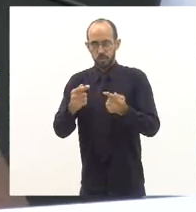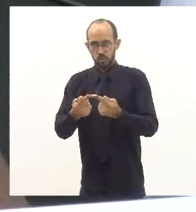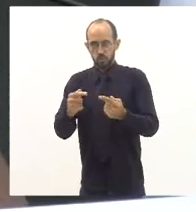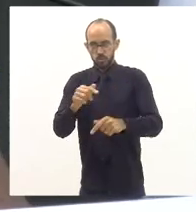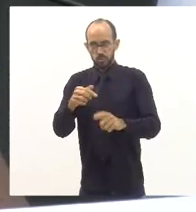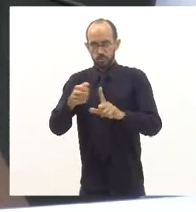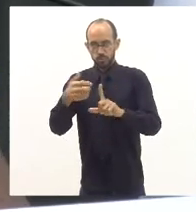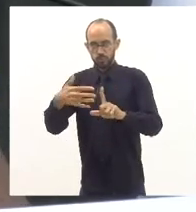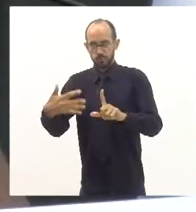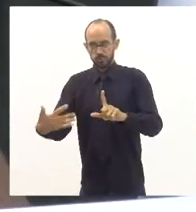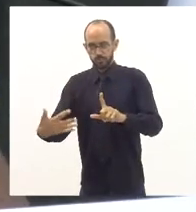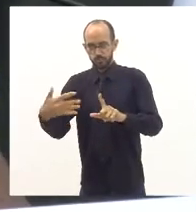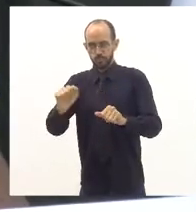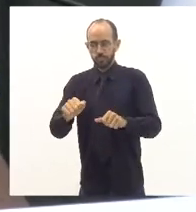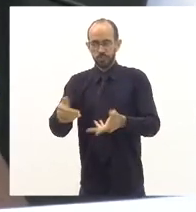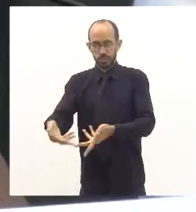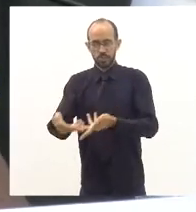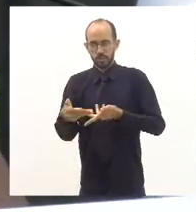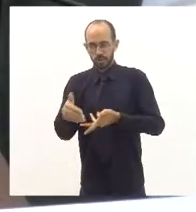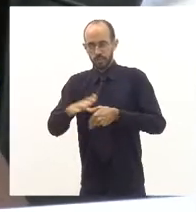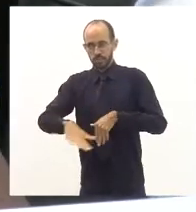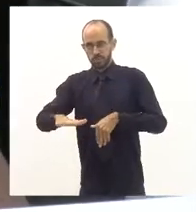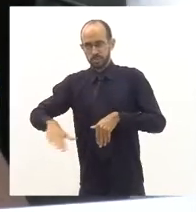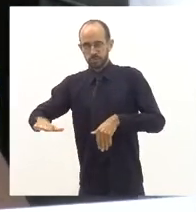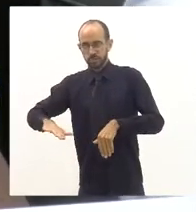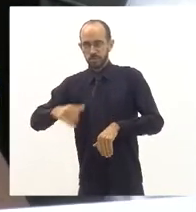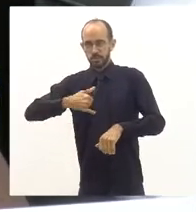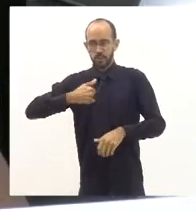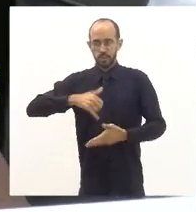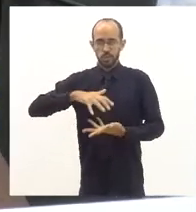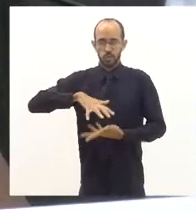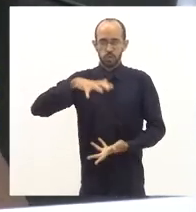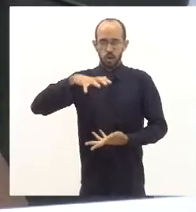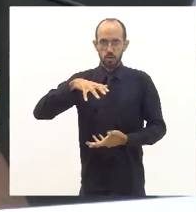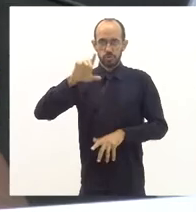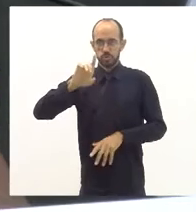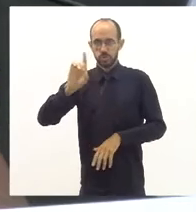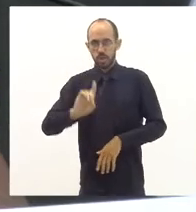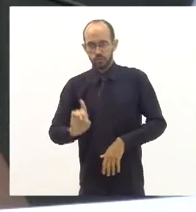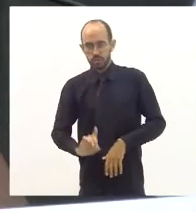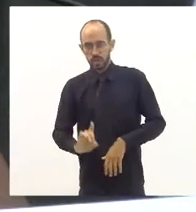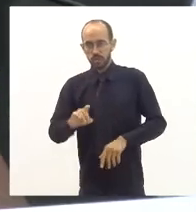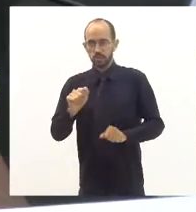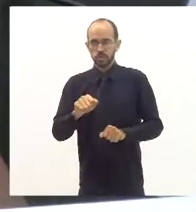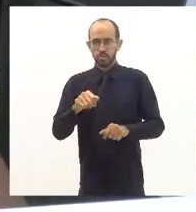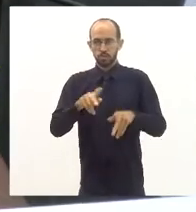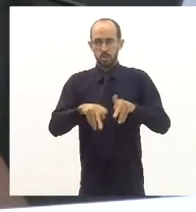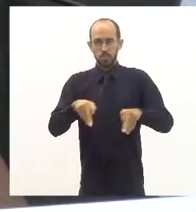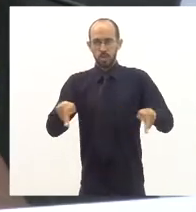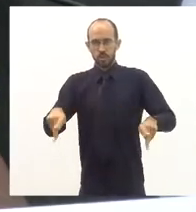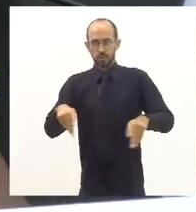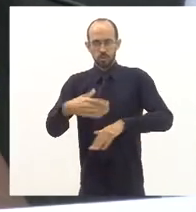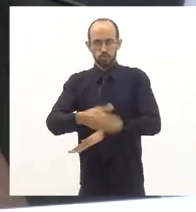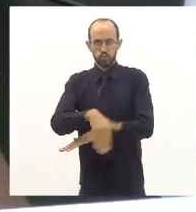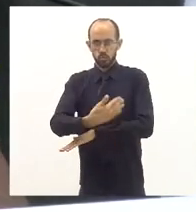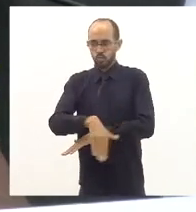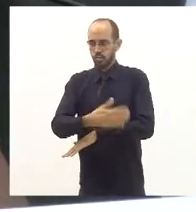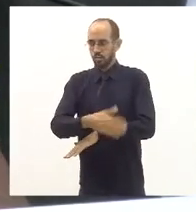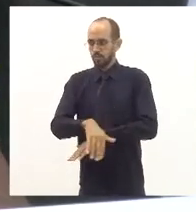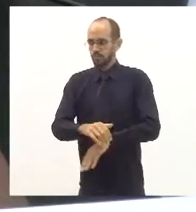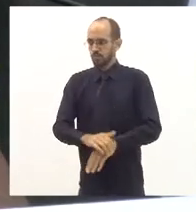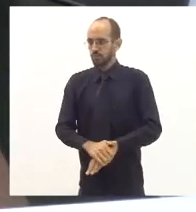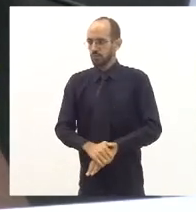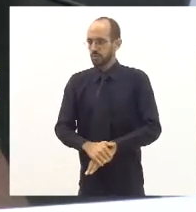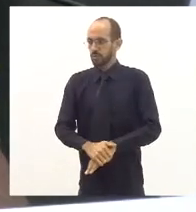LGBTQIA+, atender a crianças, idosos, deficientes, população em situação de rua.